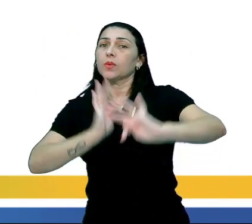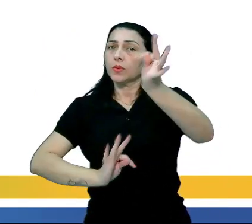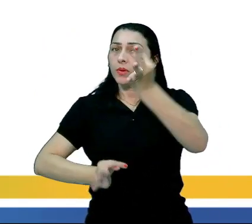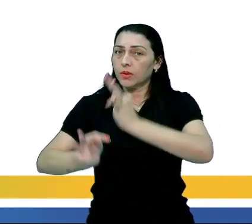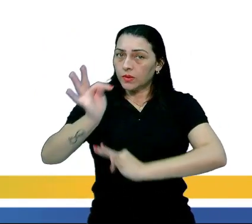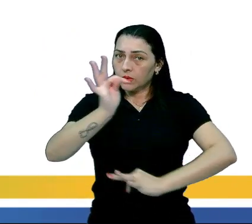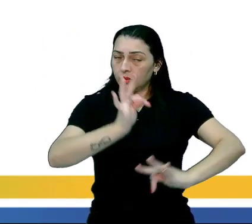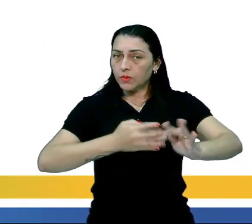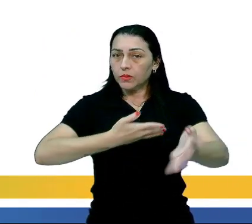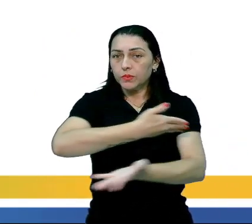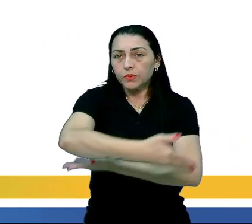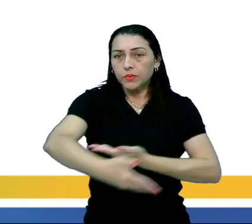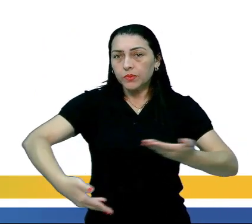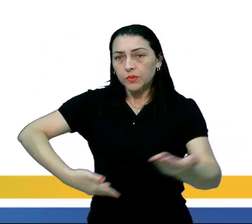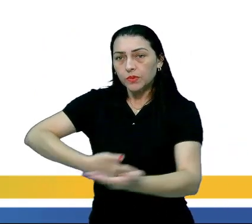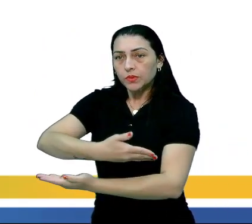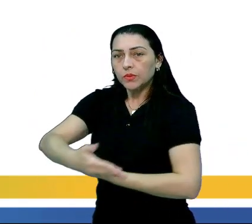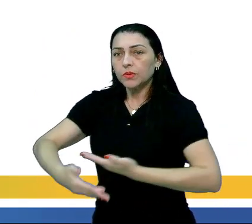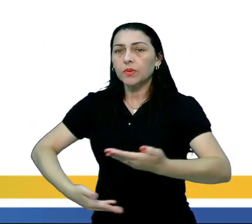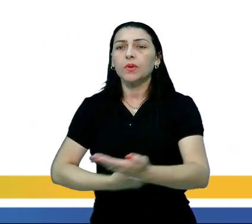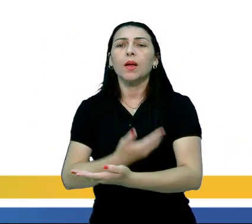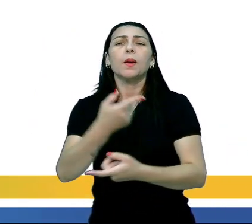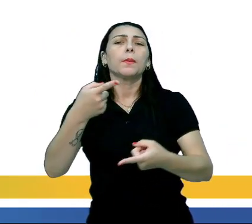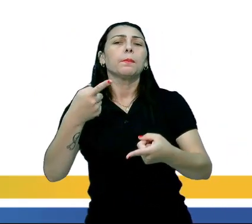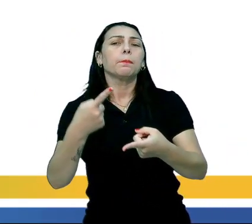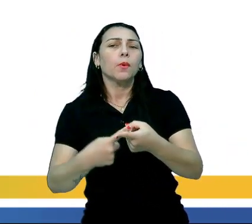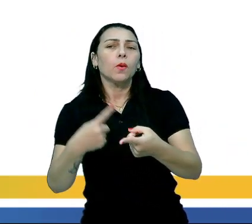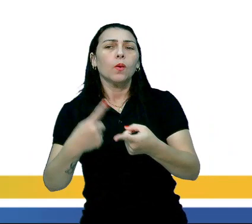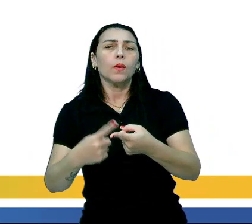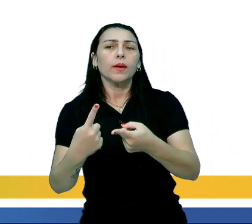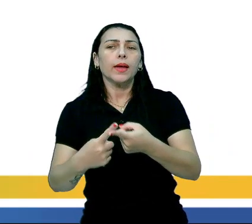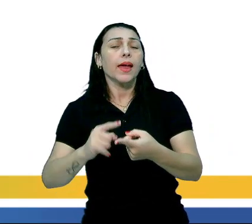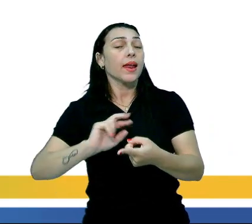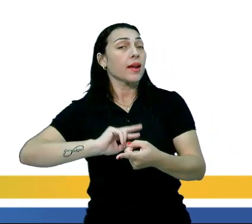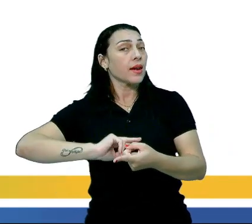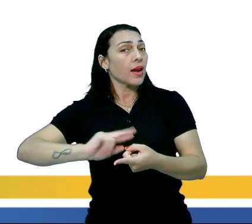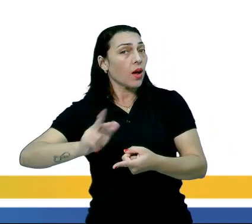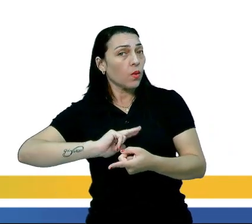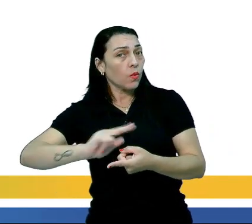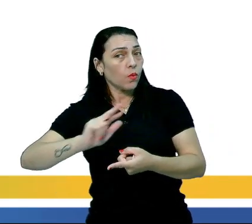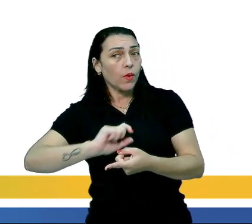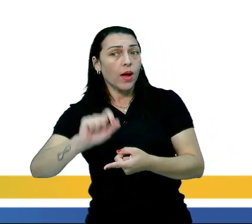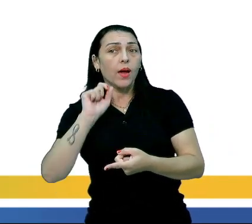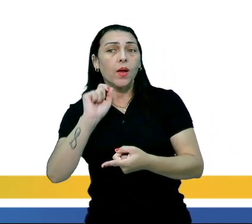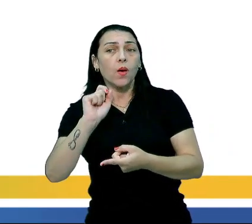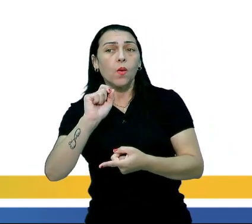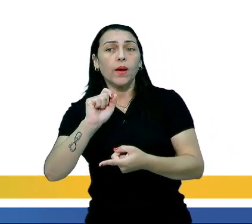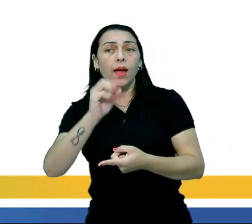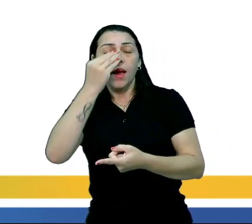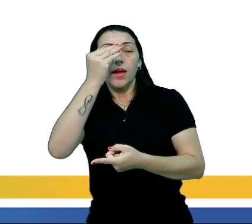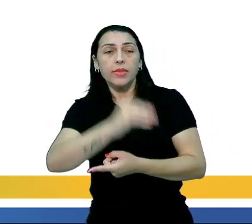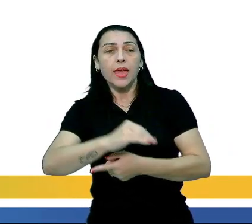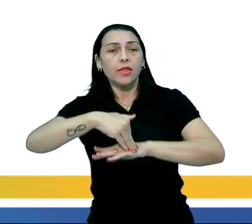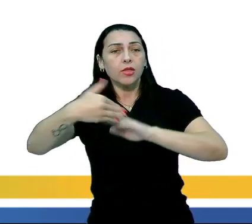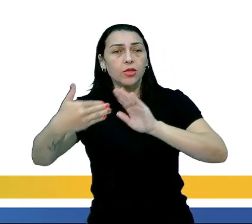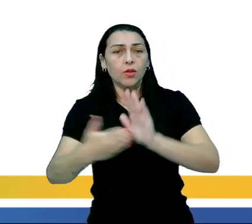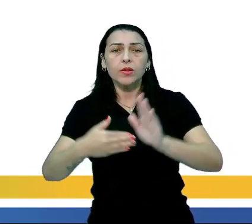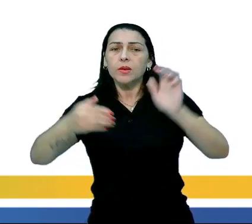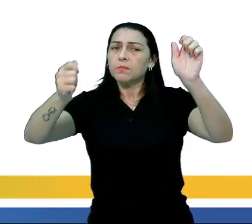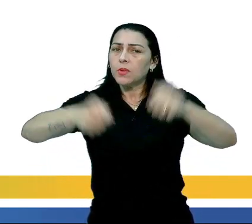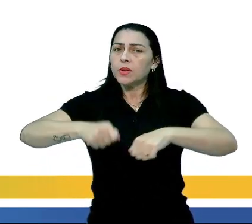com uma produtividade tecnológica, porque não se deve renunciar a todas